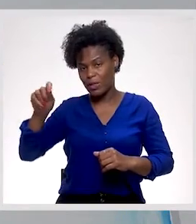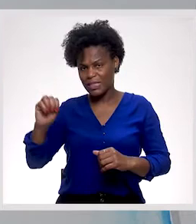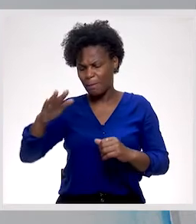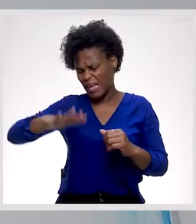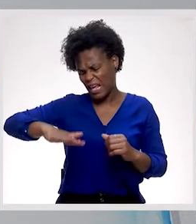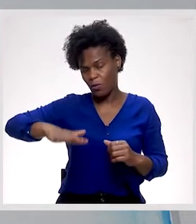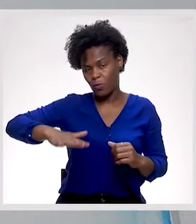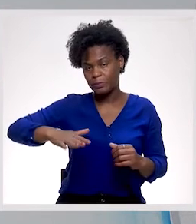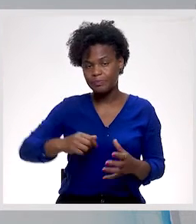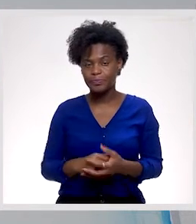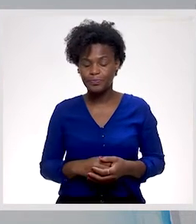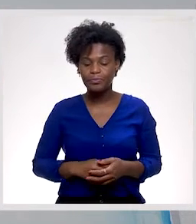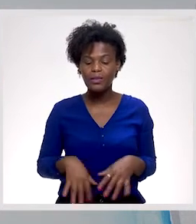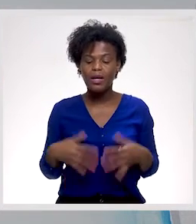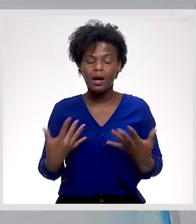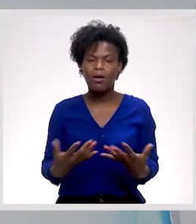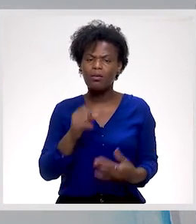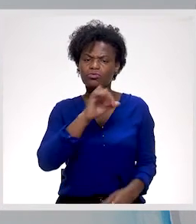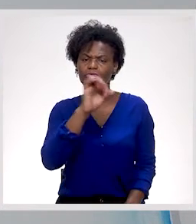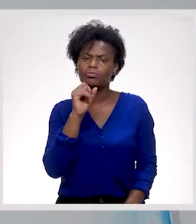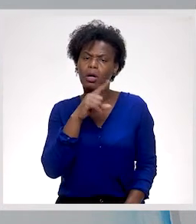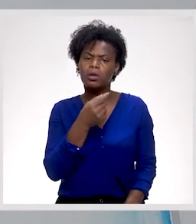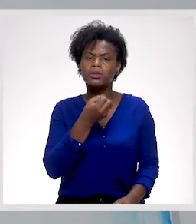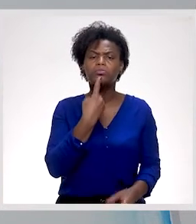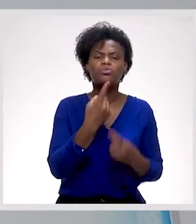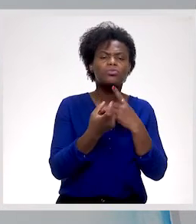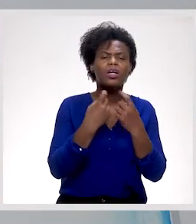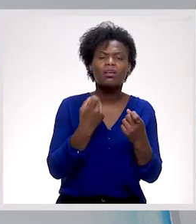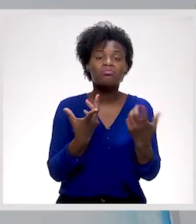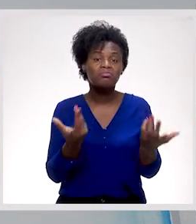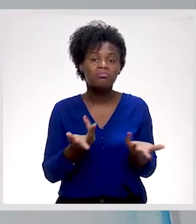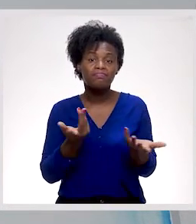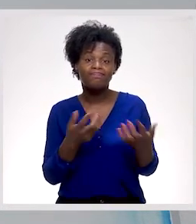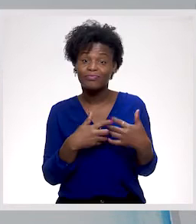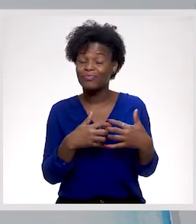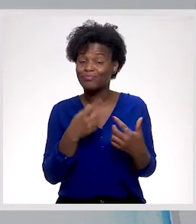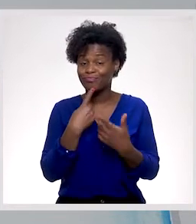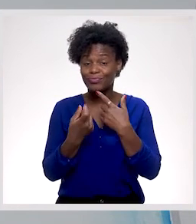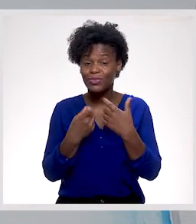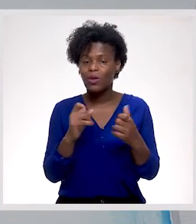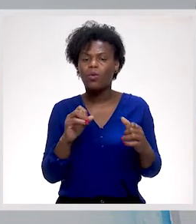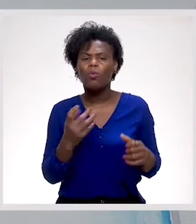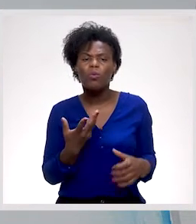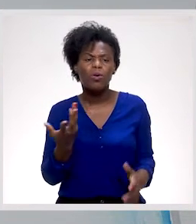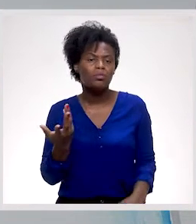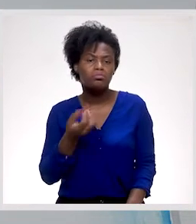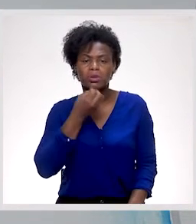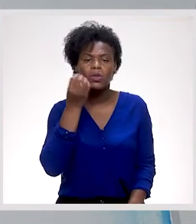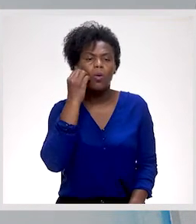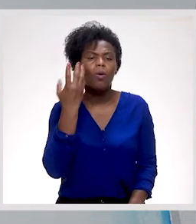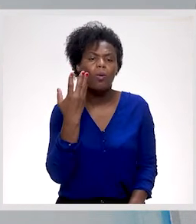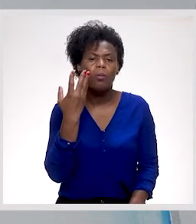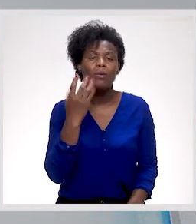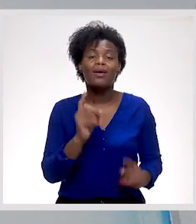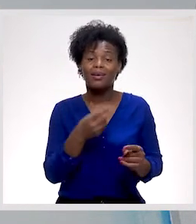Agora, podem estar a perguntar, a questionar, qual é a característica que levou